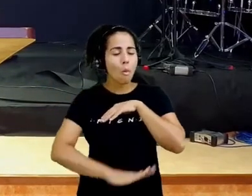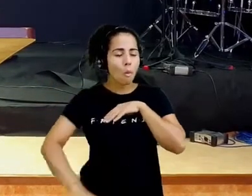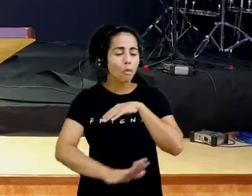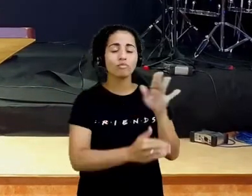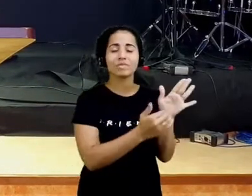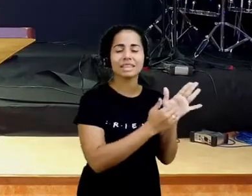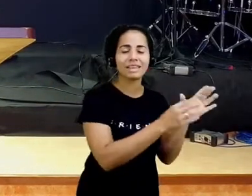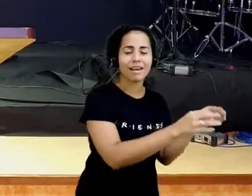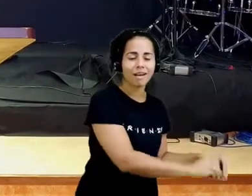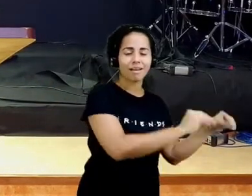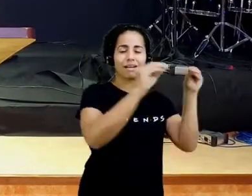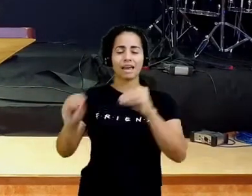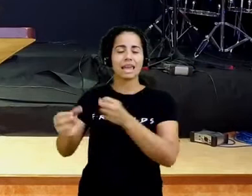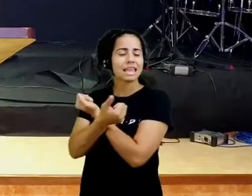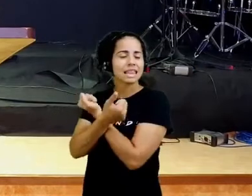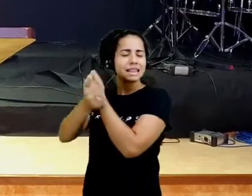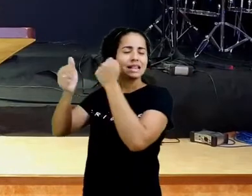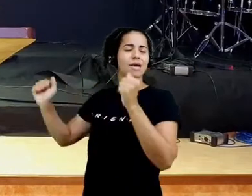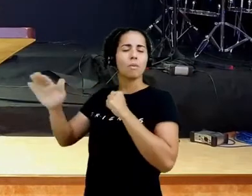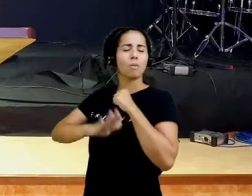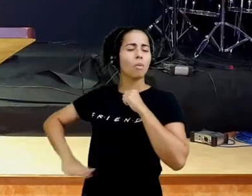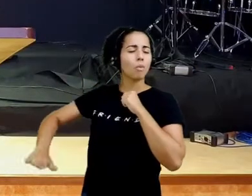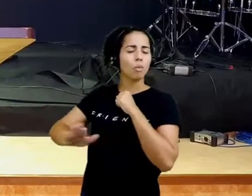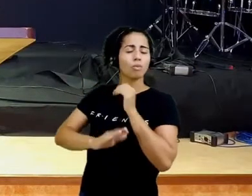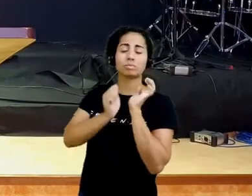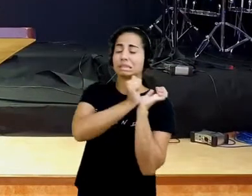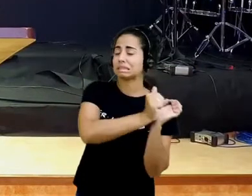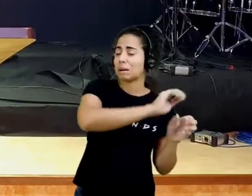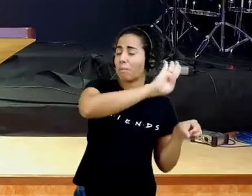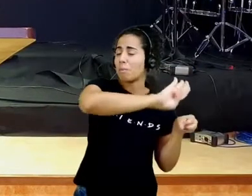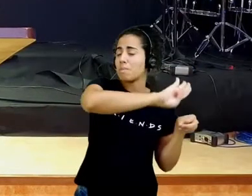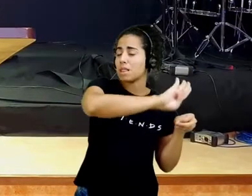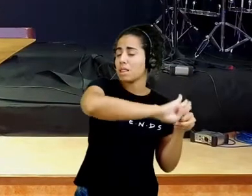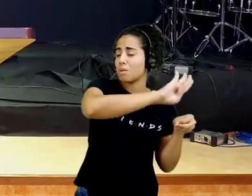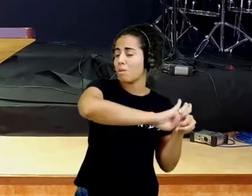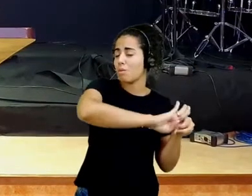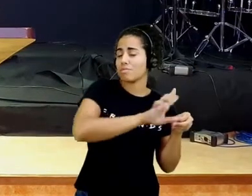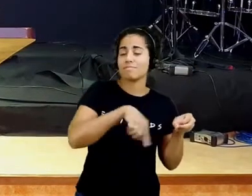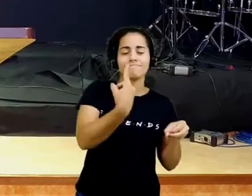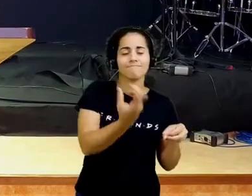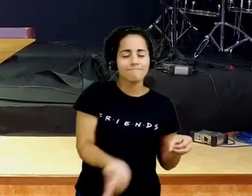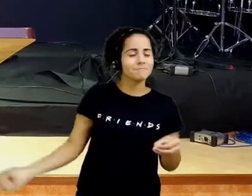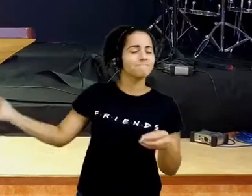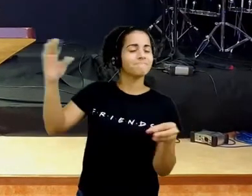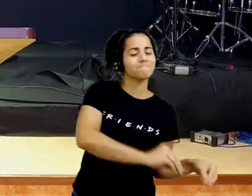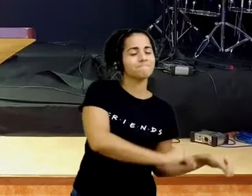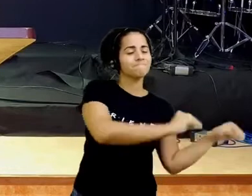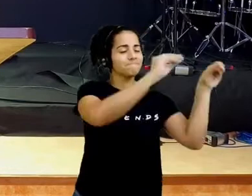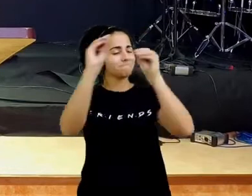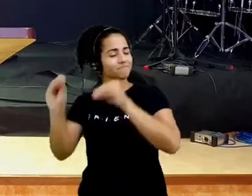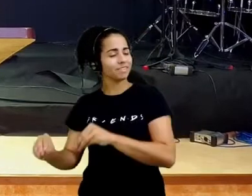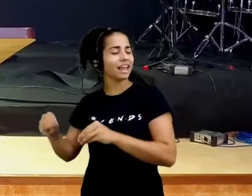e libertariam todo aquele povo do cativo babilônico e voltariam para a sua